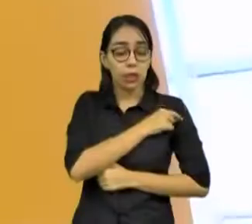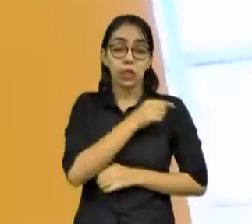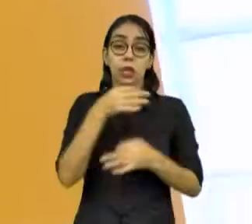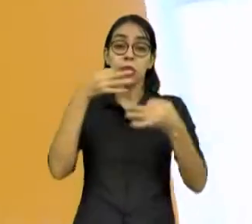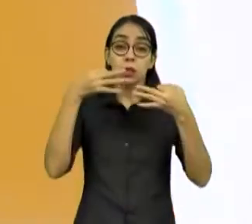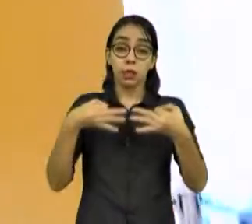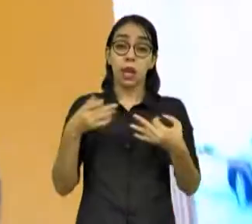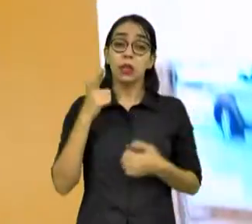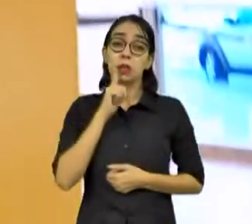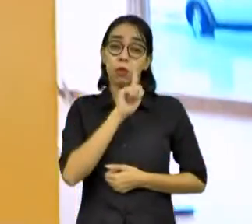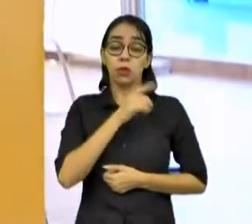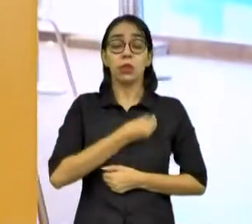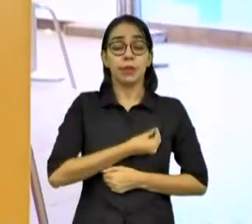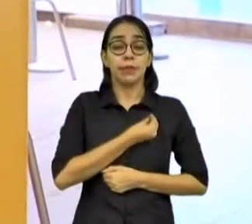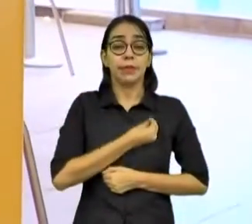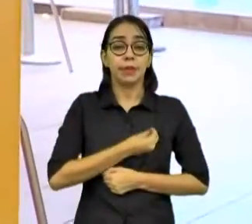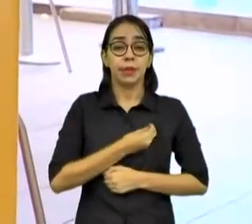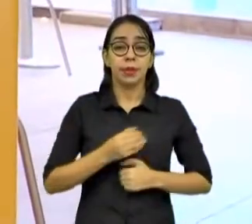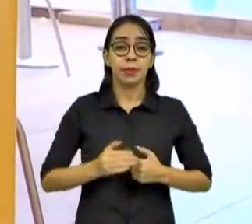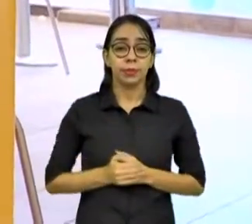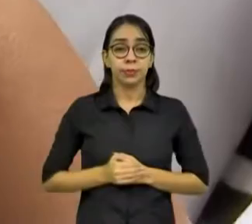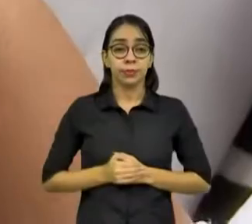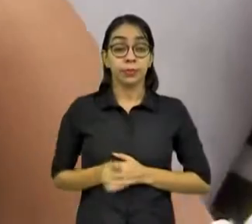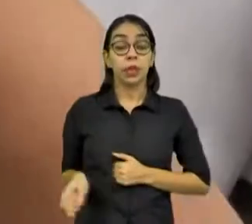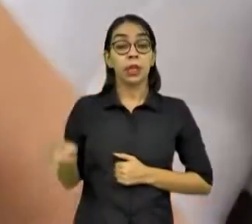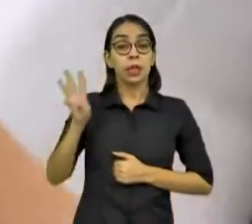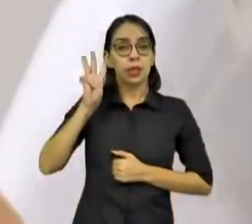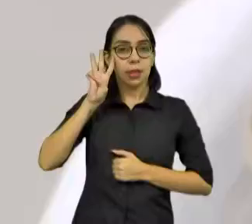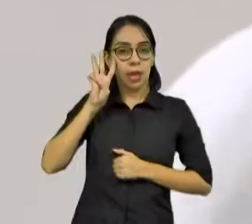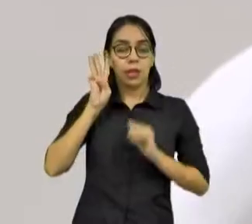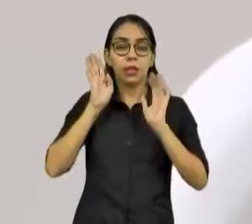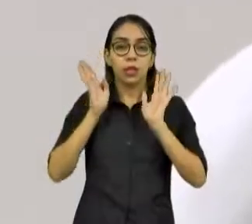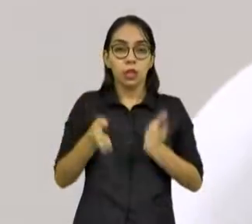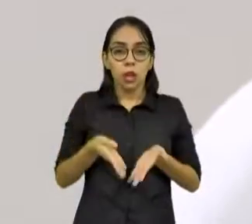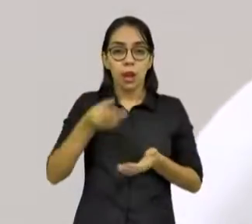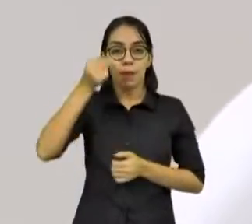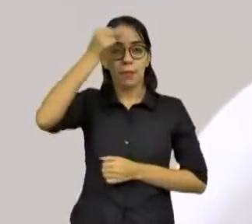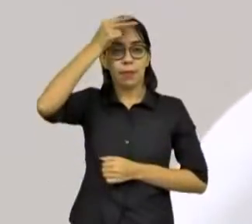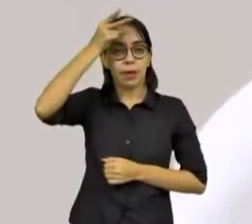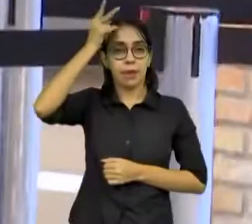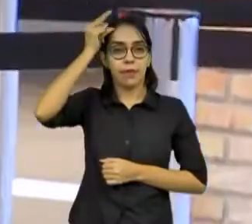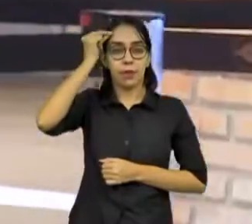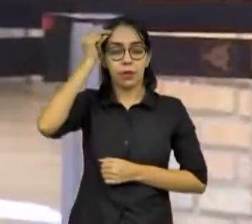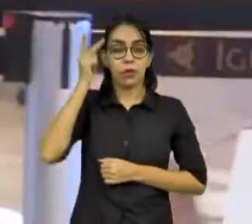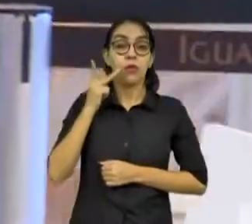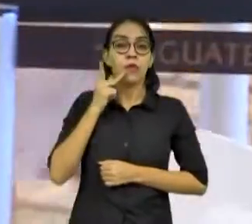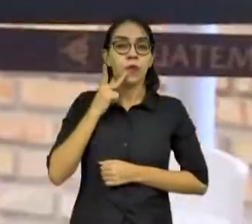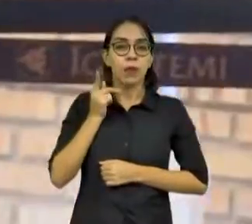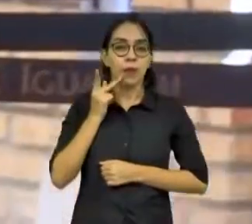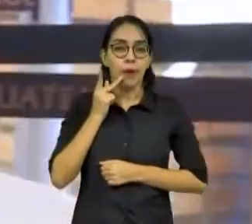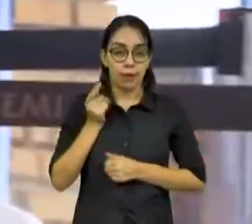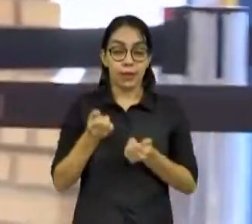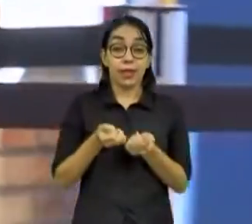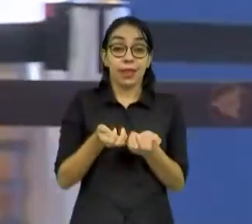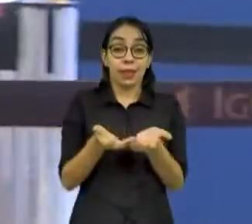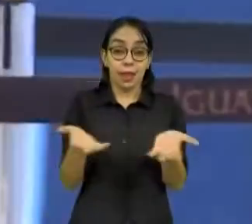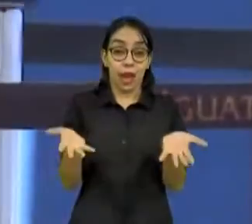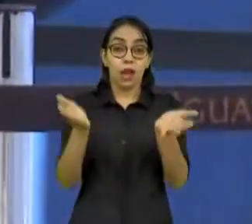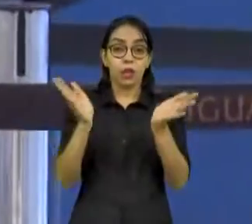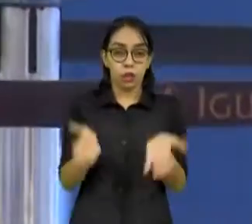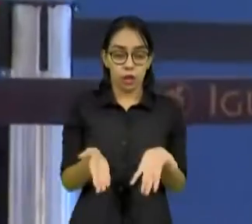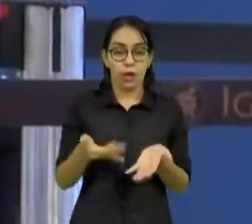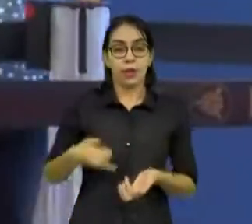história. Nesta terça-feira, a Prefeitura de Fortaleza liberou a quarta dose da vacina para maiores de 60 anos